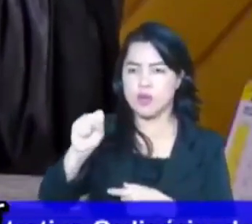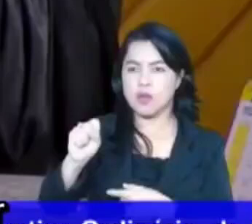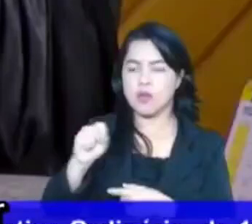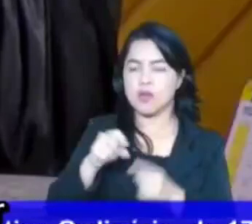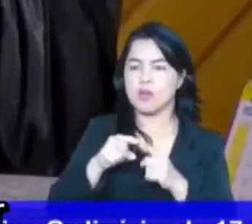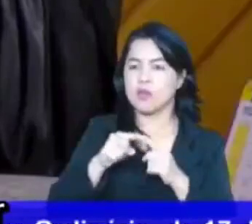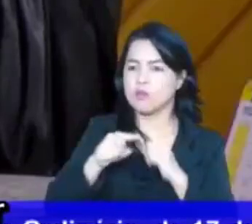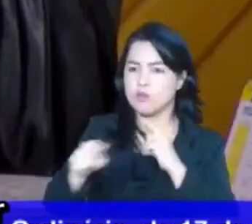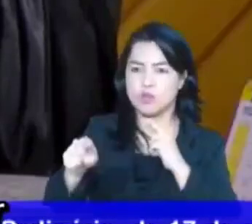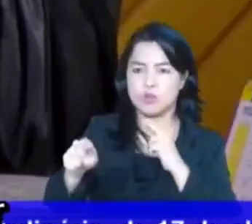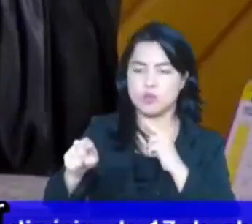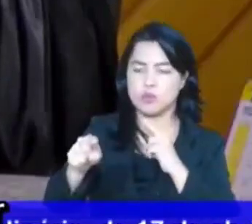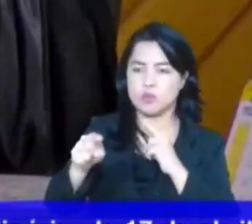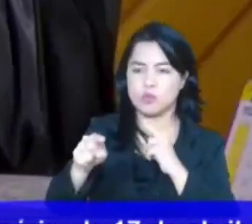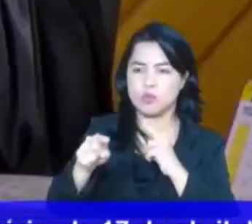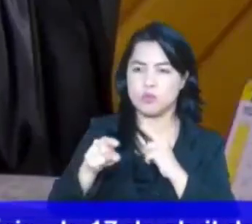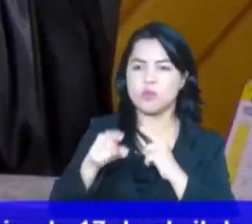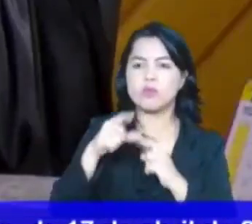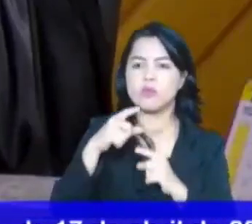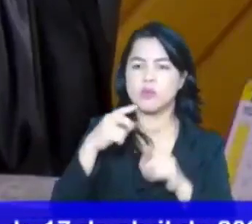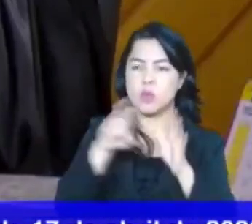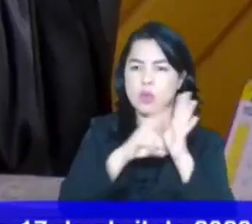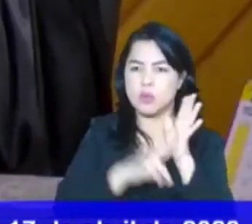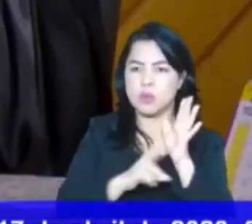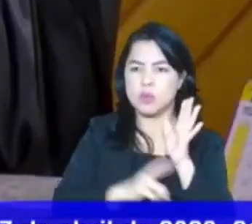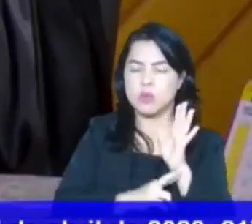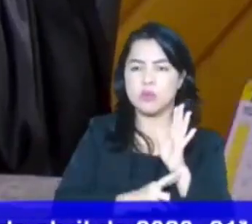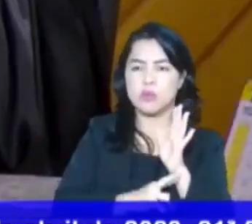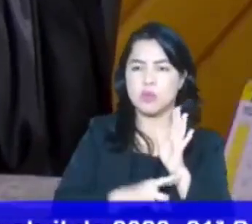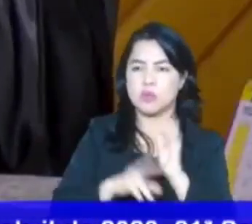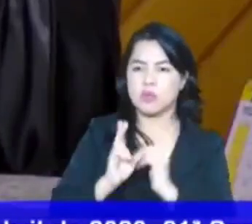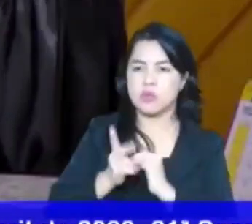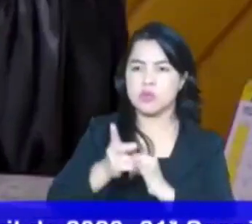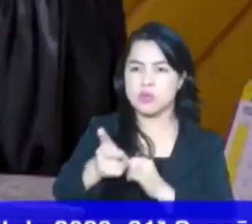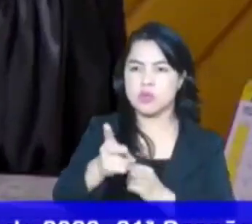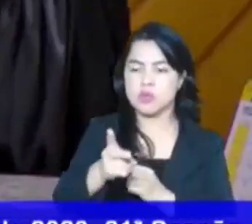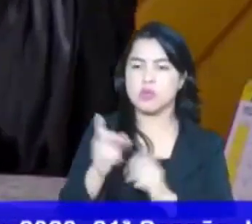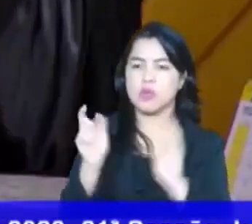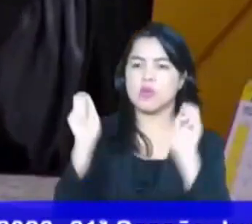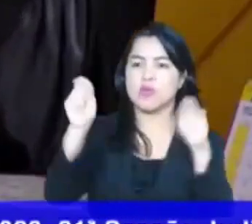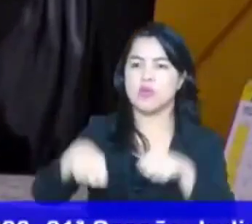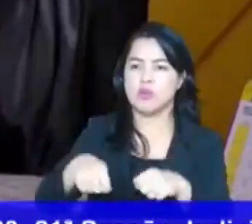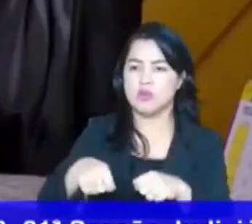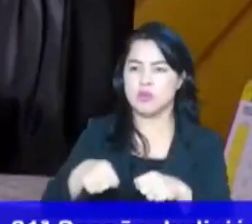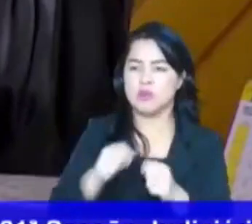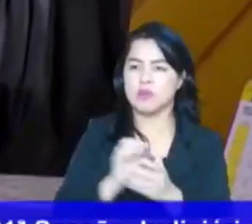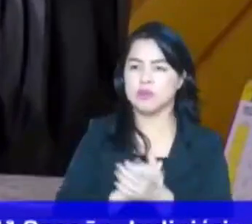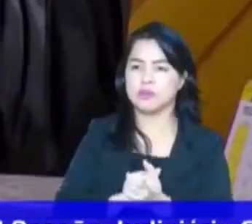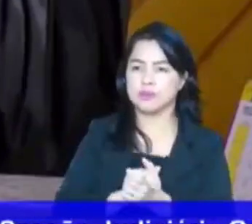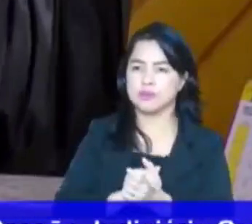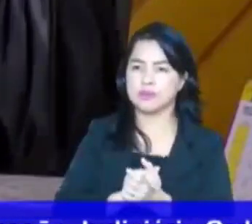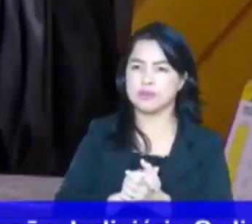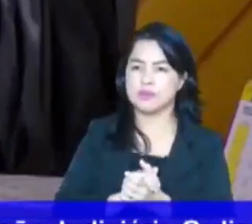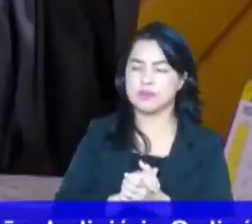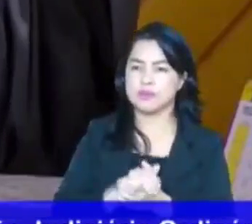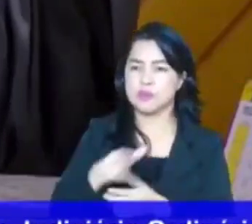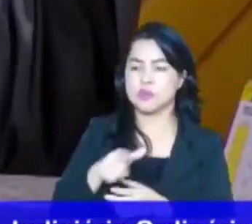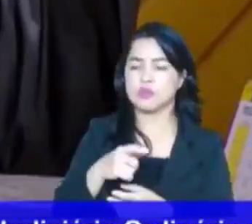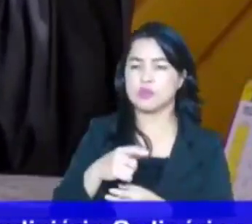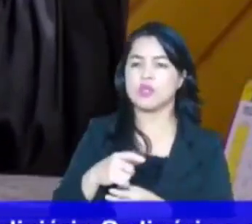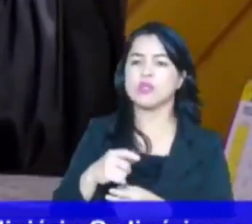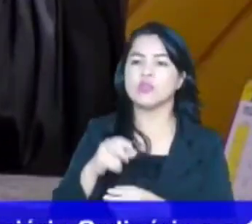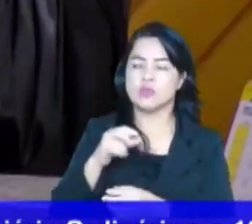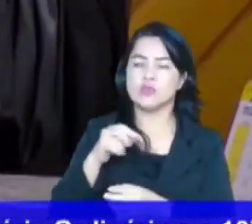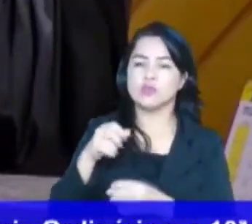rejeitavam a questão de ordem para manter a competência da ilustre